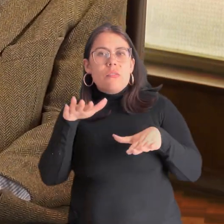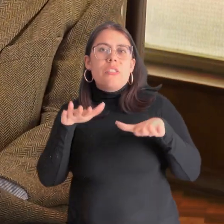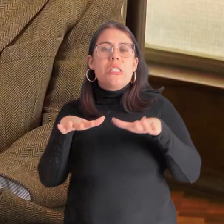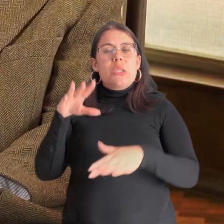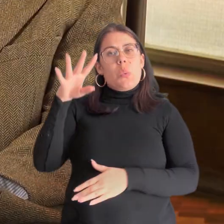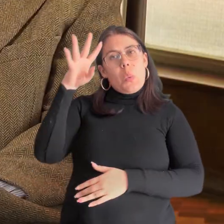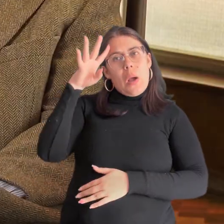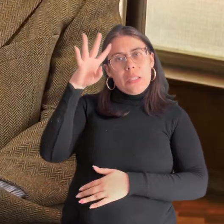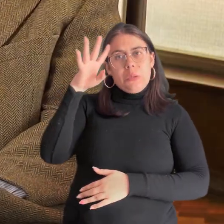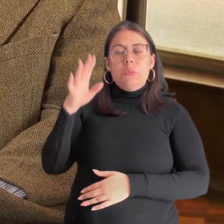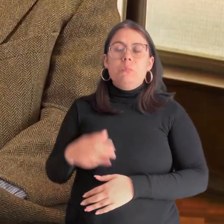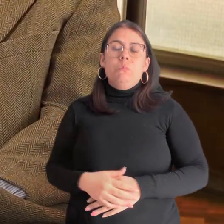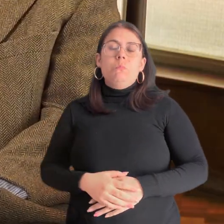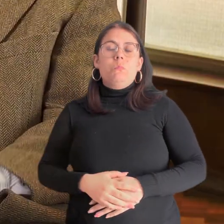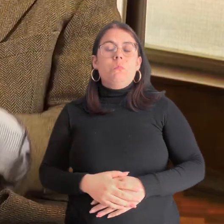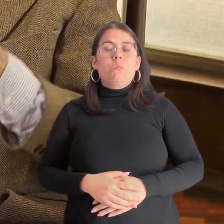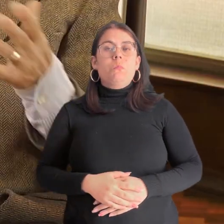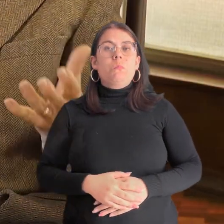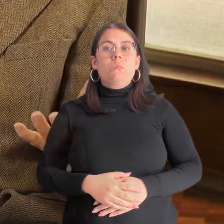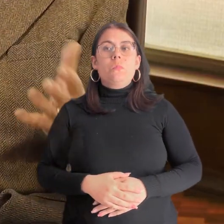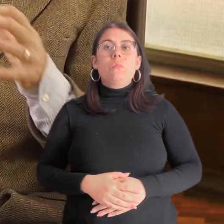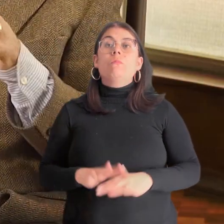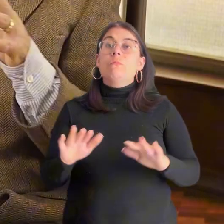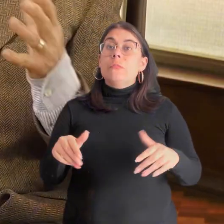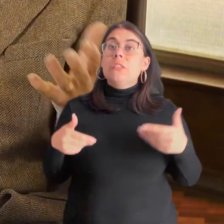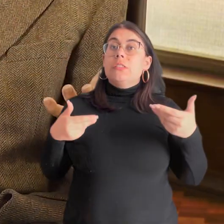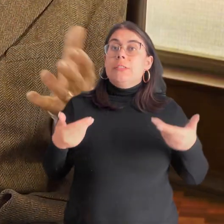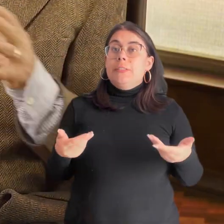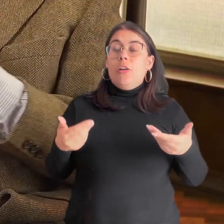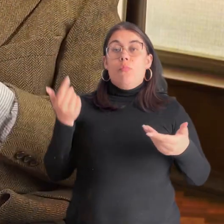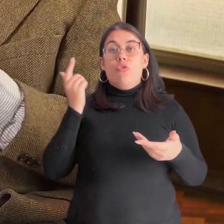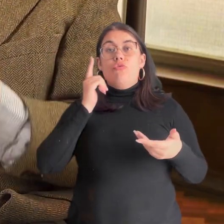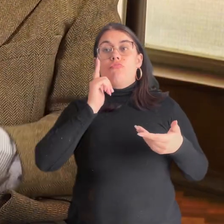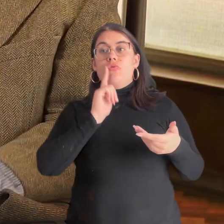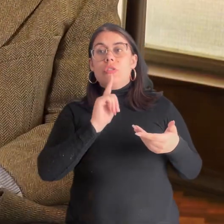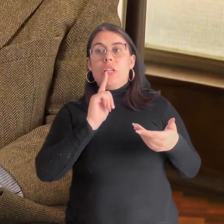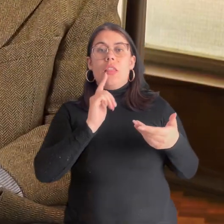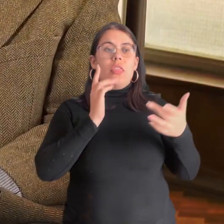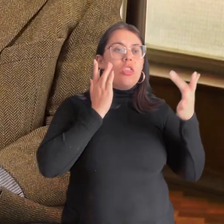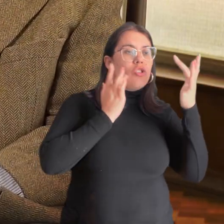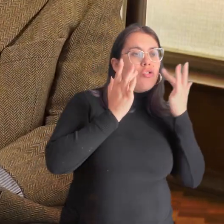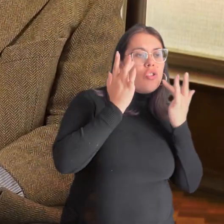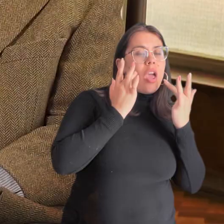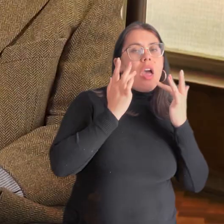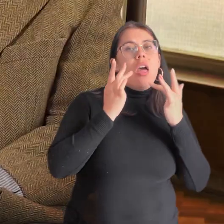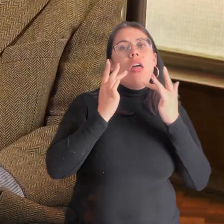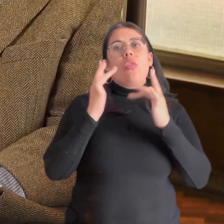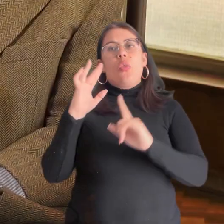às vezes quarta. E por isso, então, essa alternância de programas.